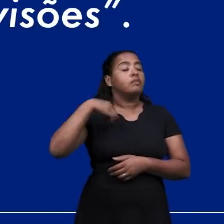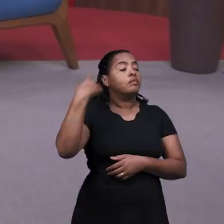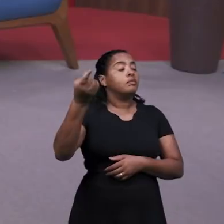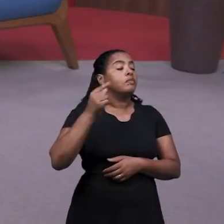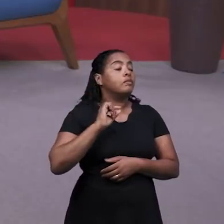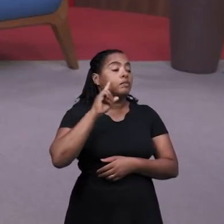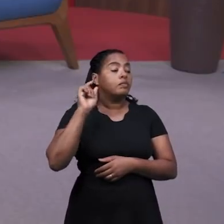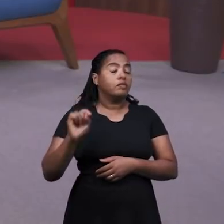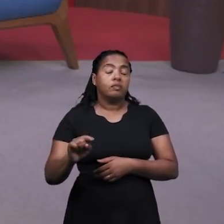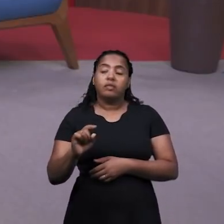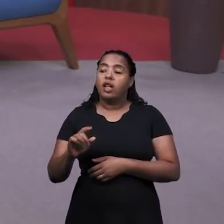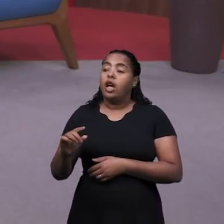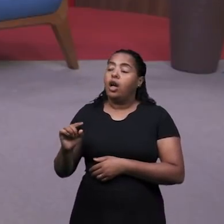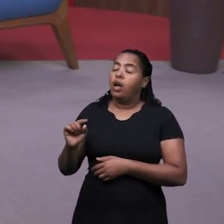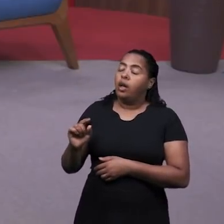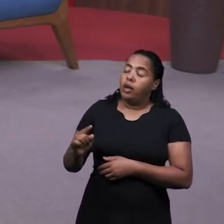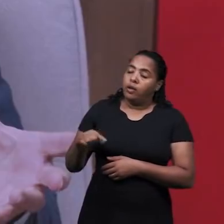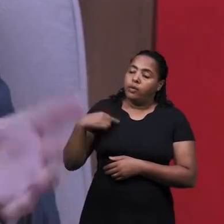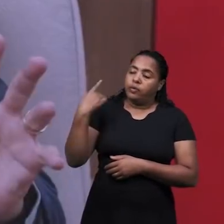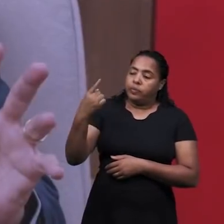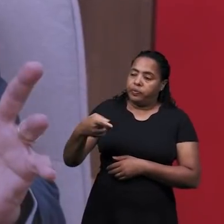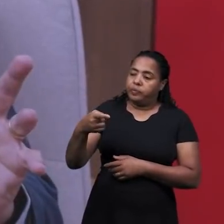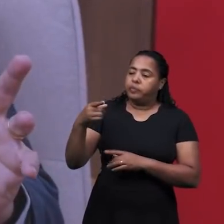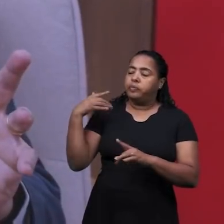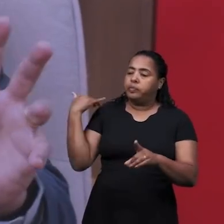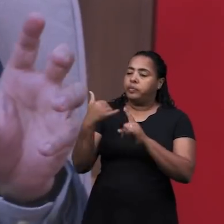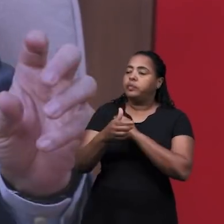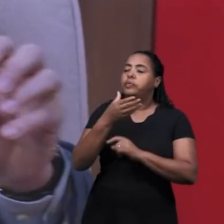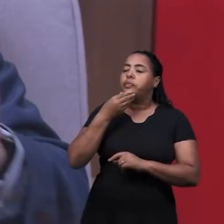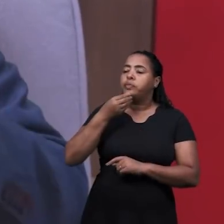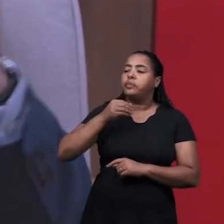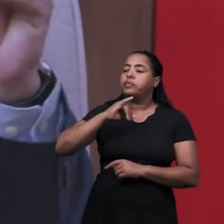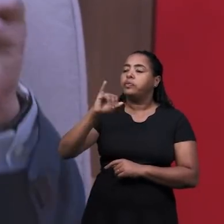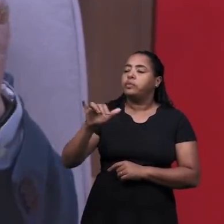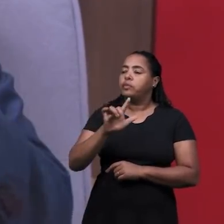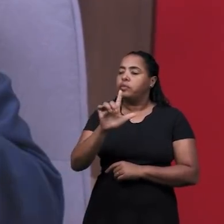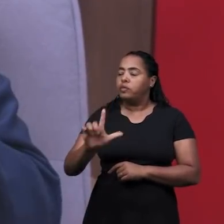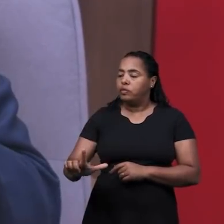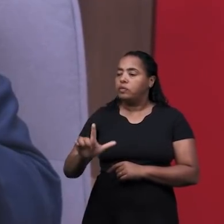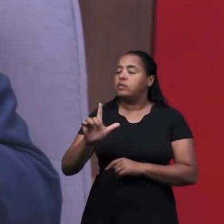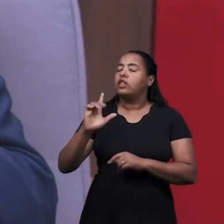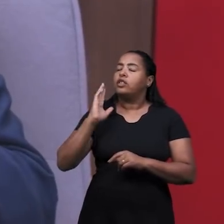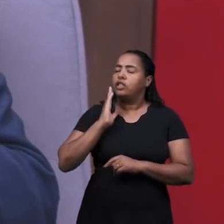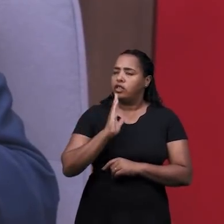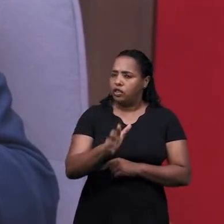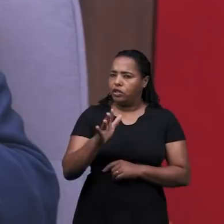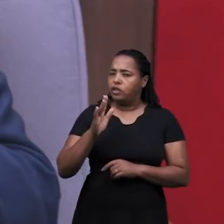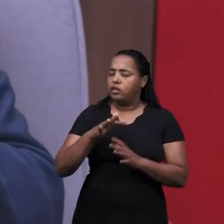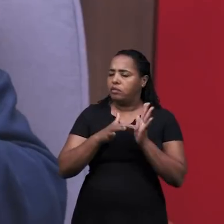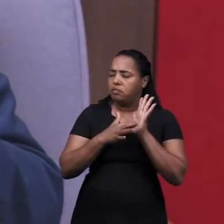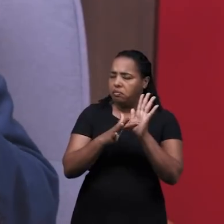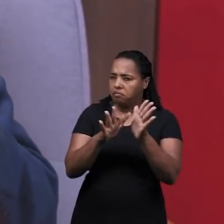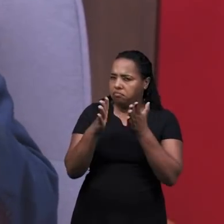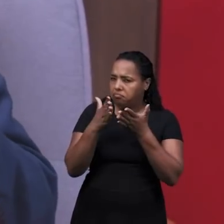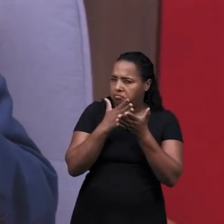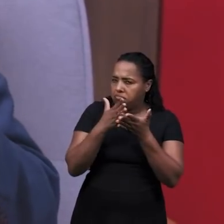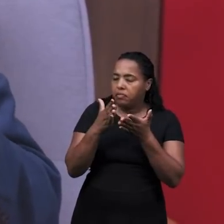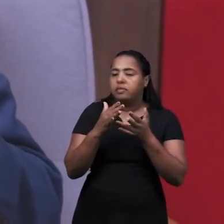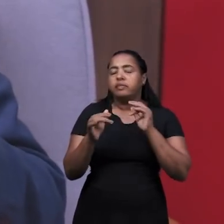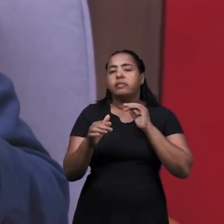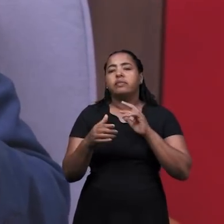depois? Esse depois profetizado por Joel, nós já mencionamos superficialmente, se